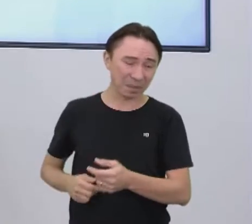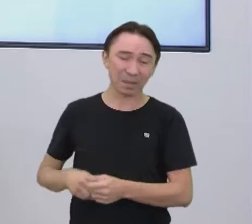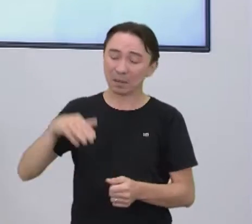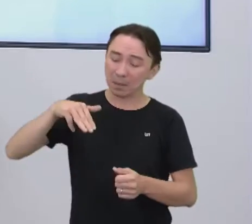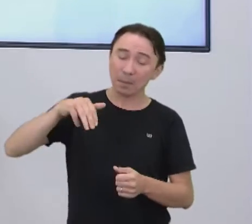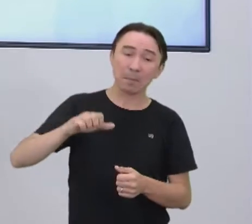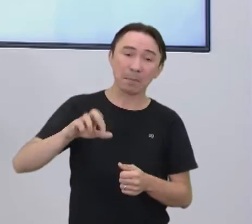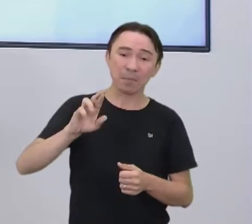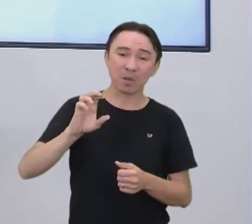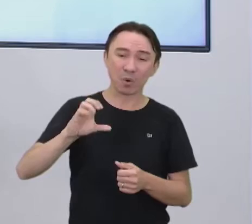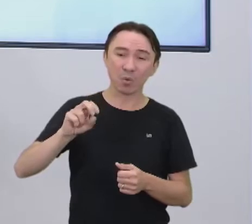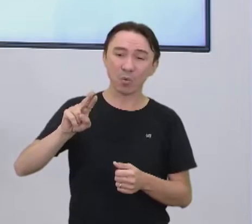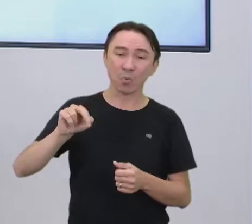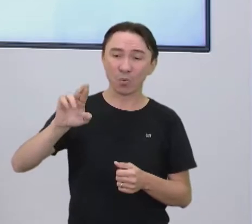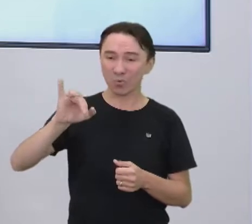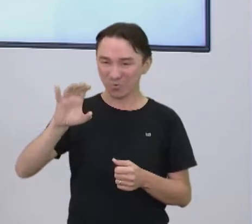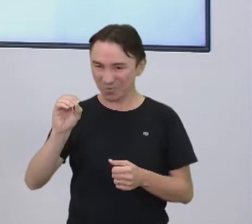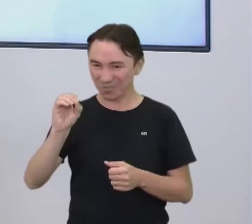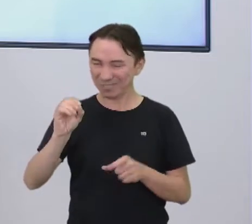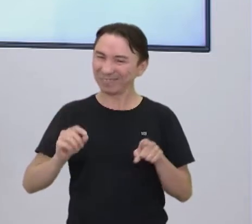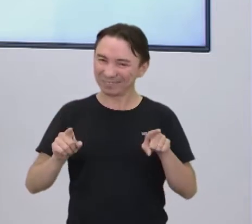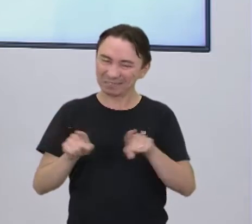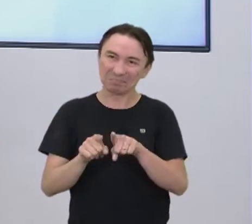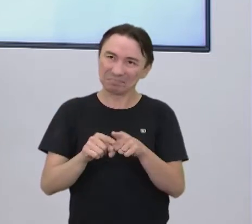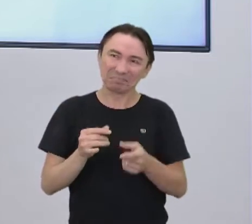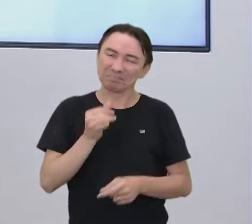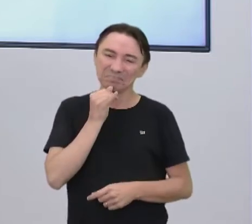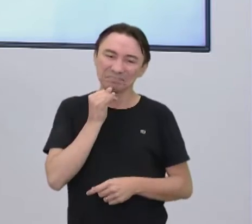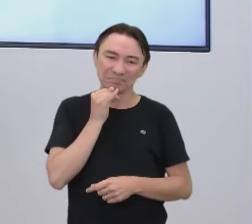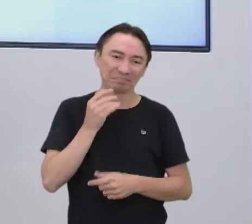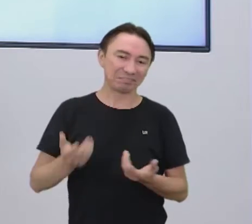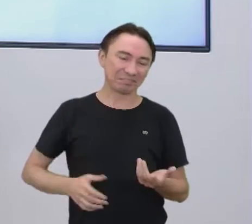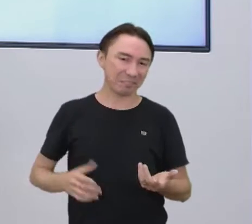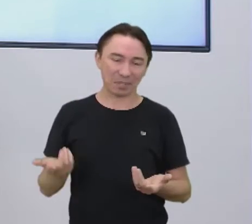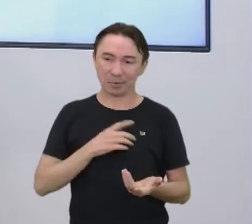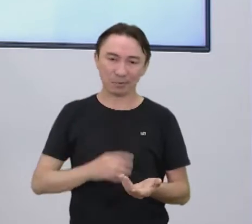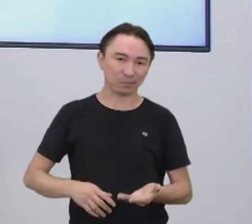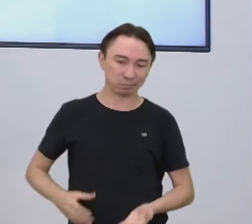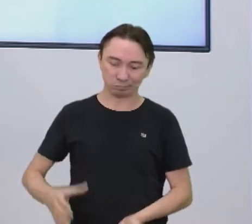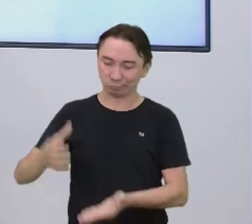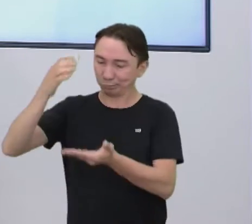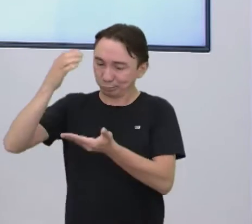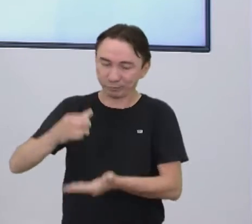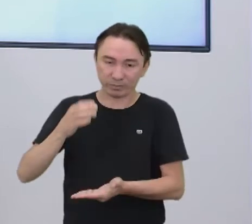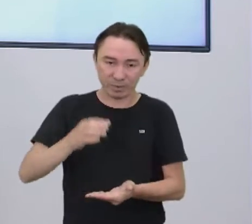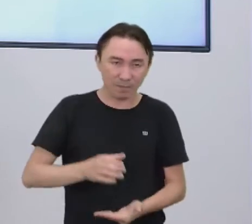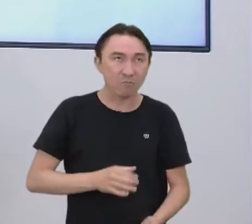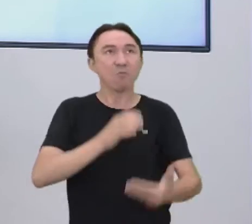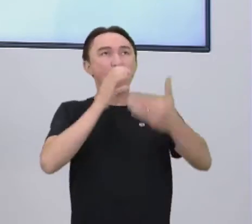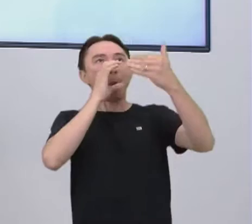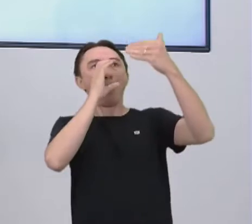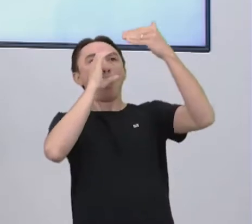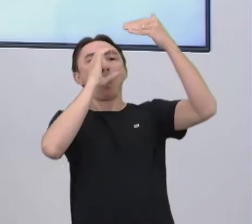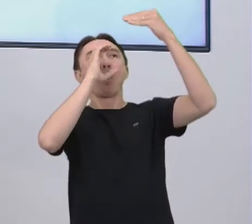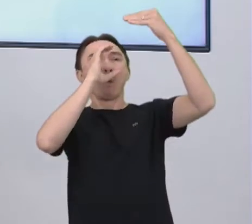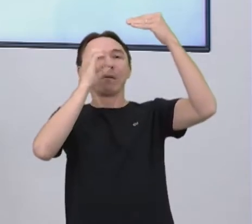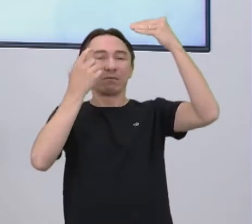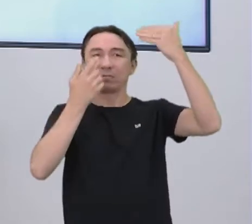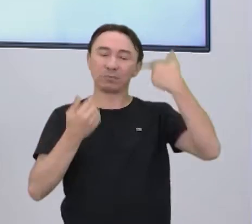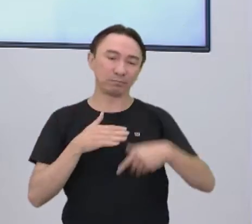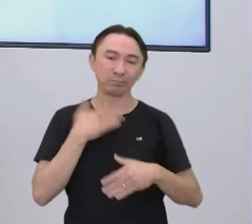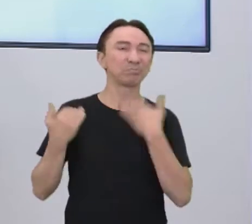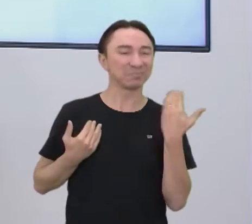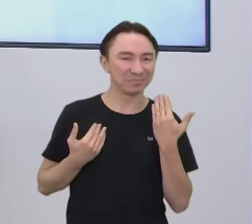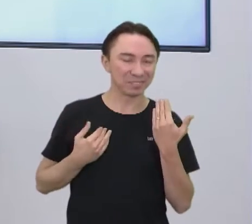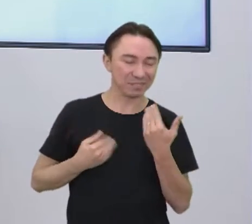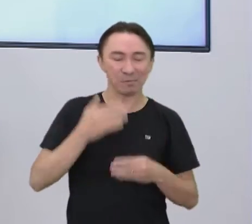uma quantidade muito absurda, né, sei lá, você pegou um litrão de mercúrio e virou, né, são coisas que você